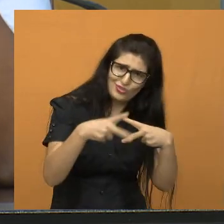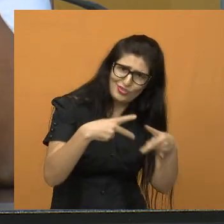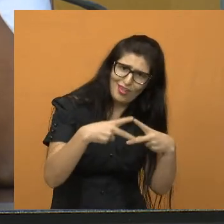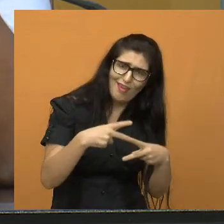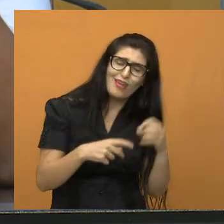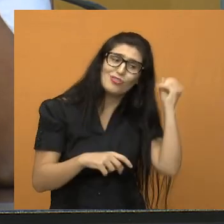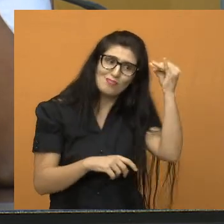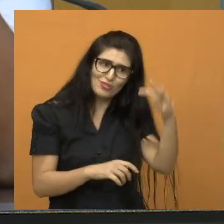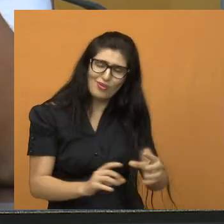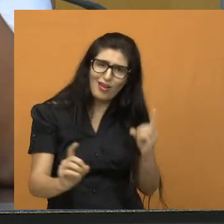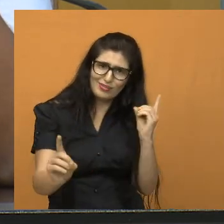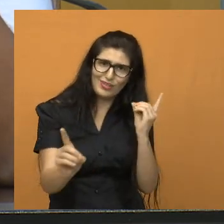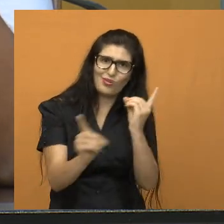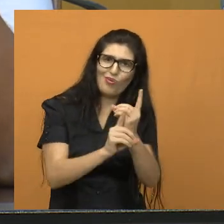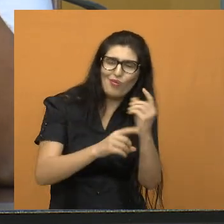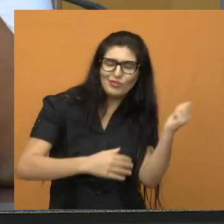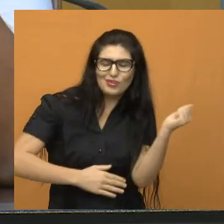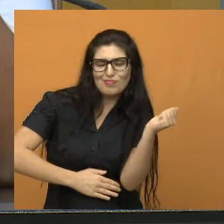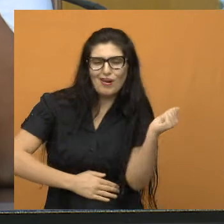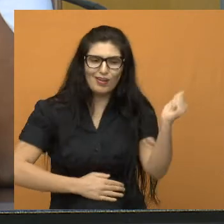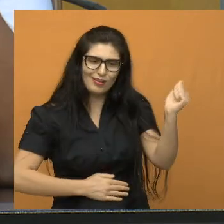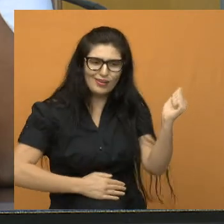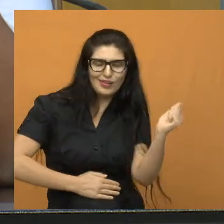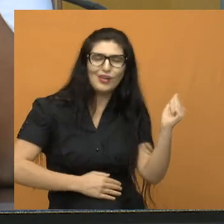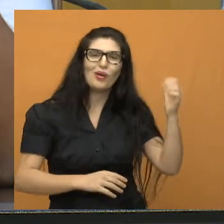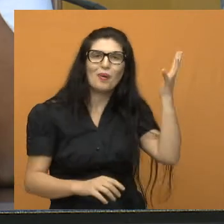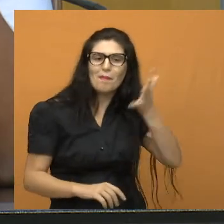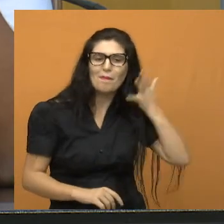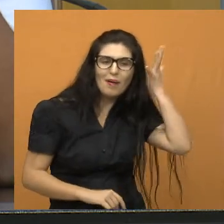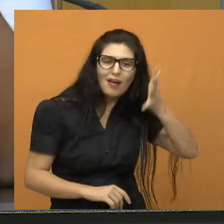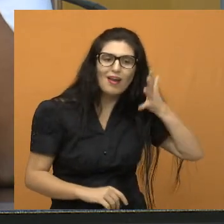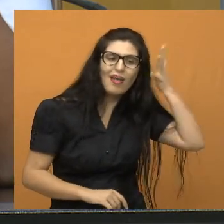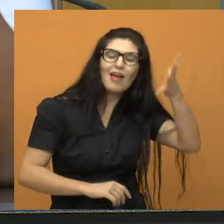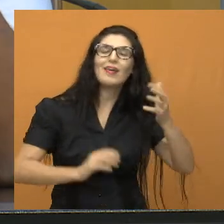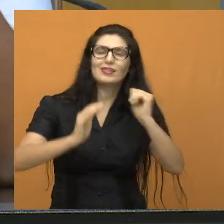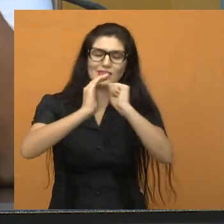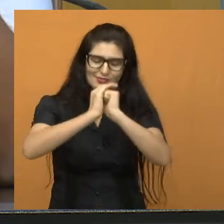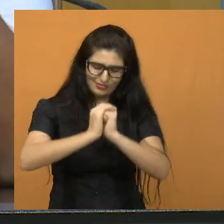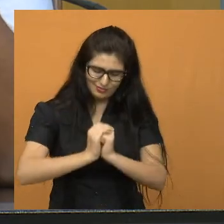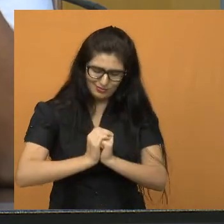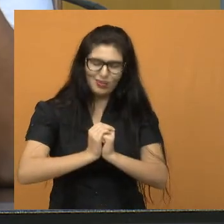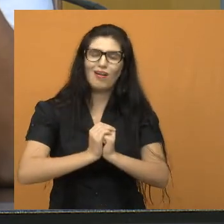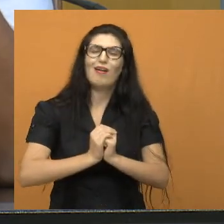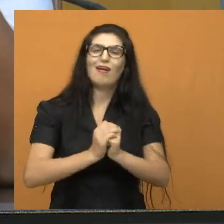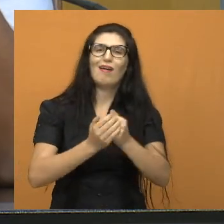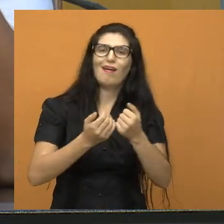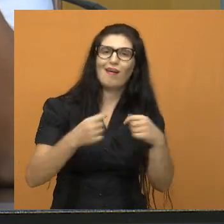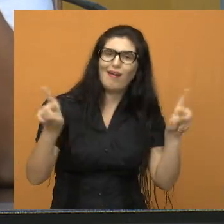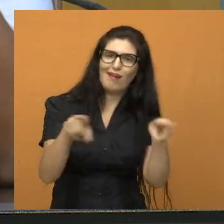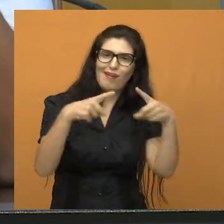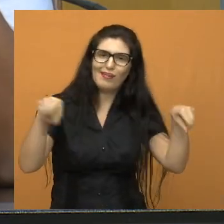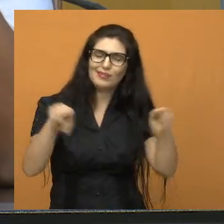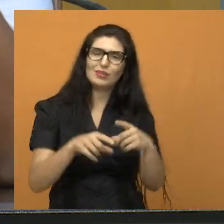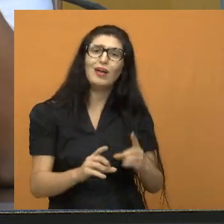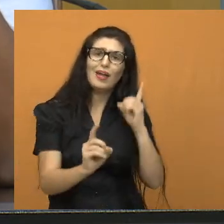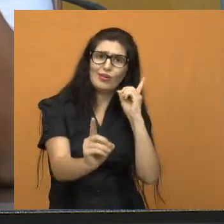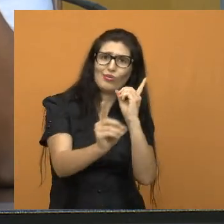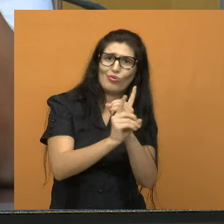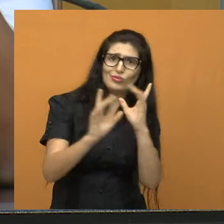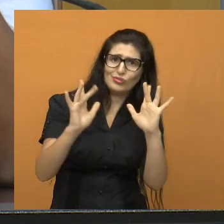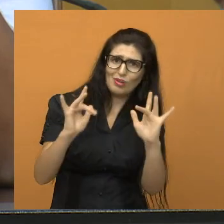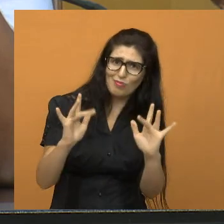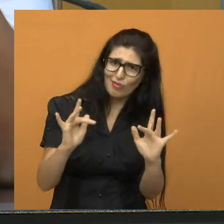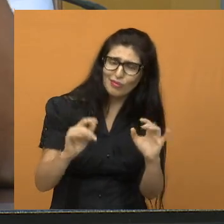noitão que tem um encontro, faz bailinho, faz palestra, faz louvor, faz adoração, faz o que for. É encontro de namoro, no horário